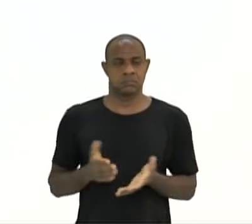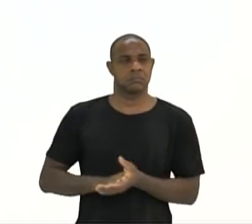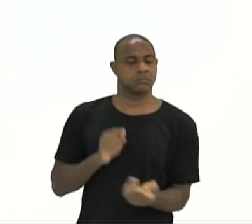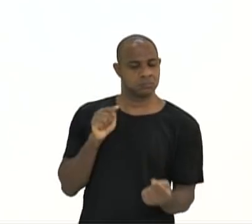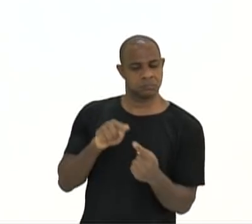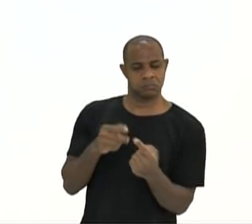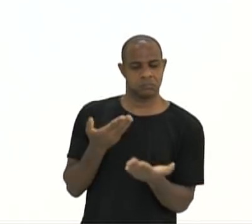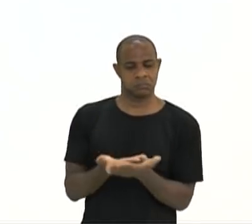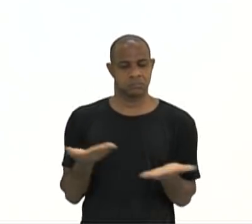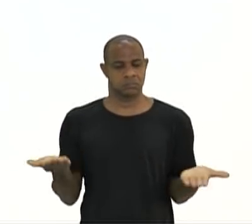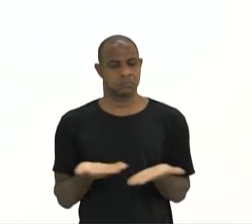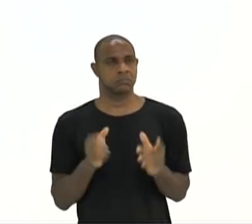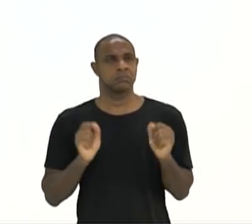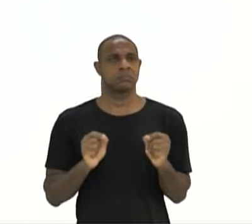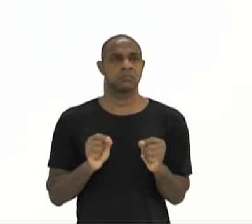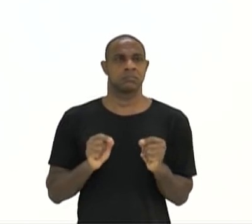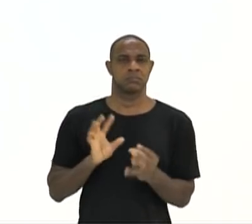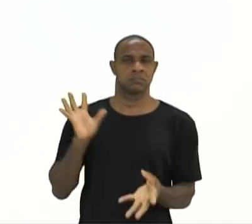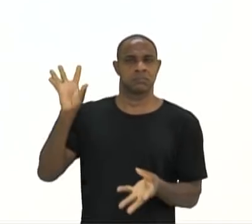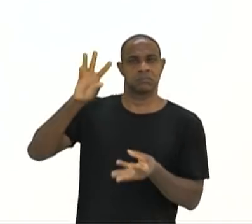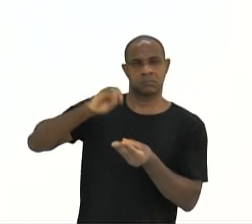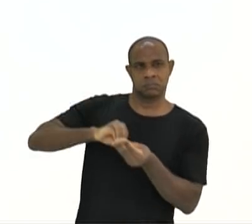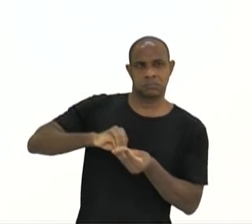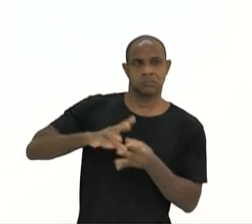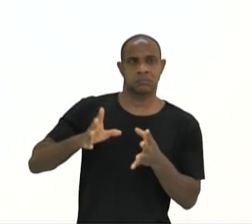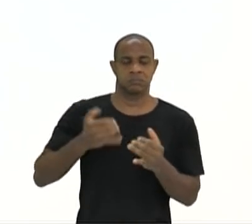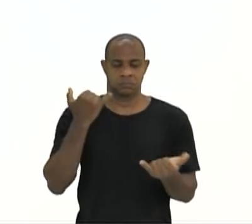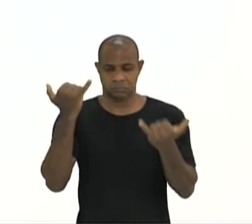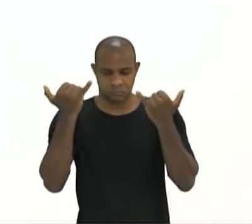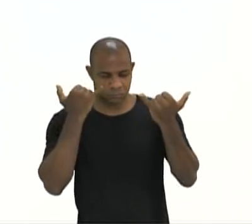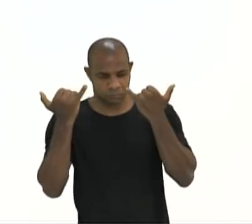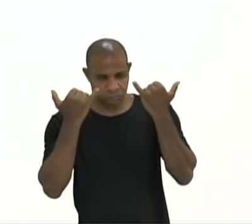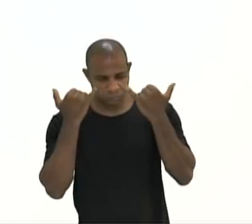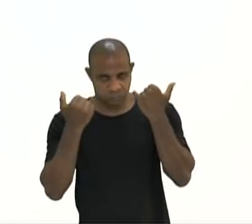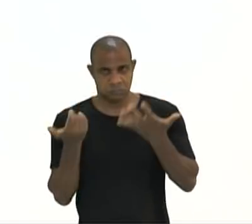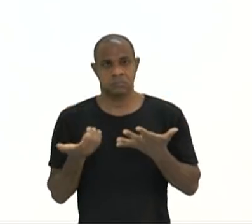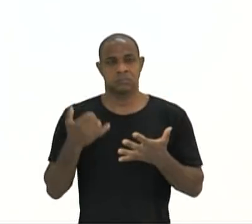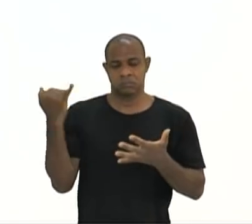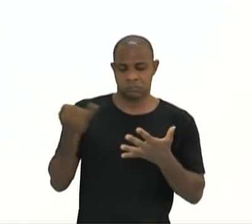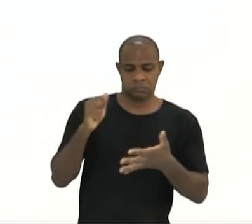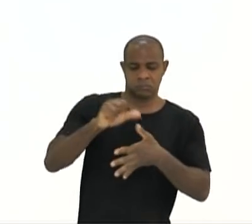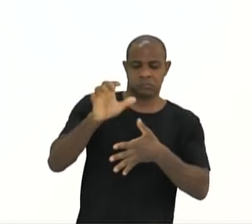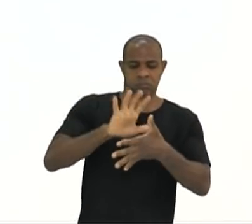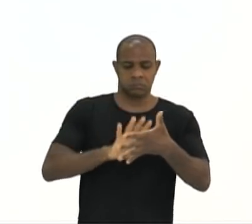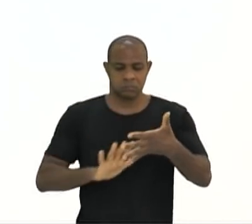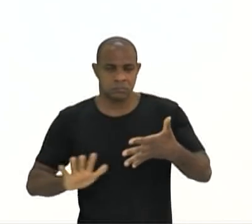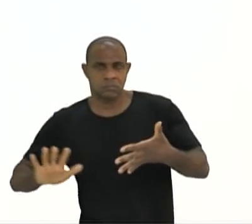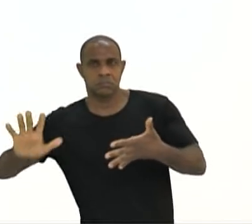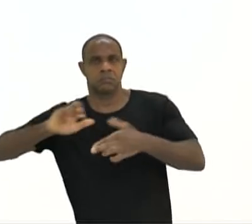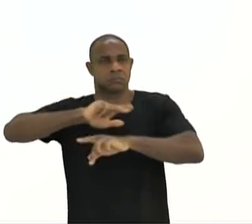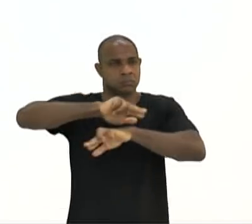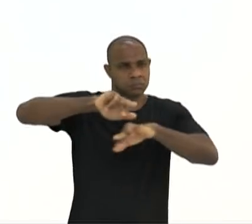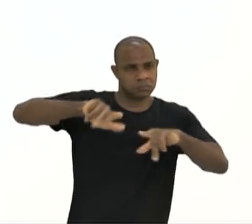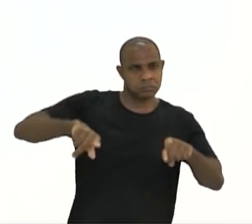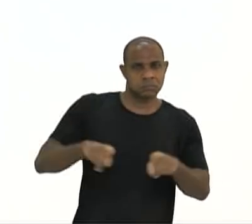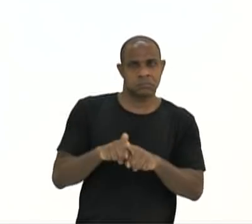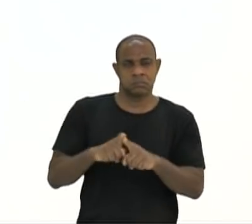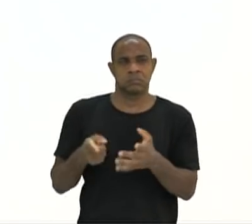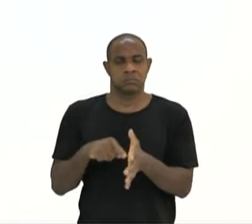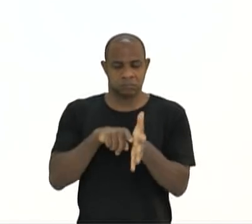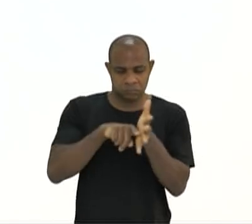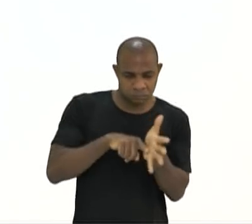é revisar informações sobre a importância da cartografia e o sensoriamento remoto para análise